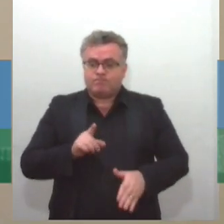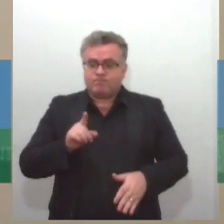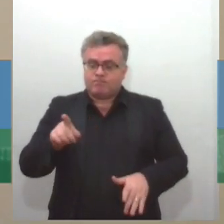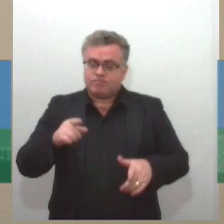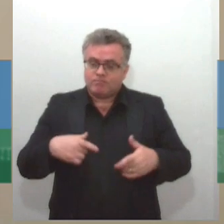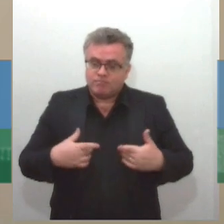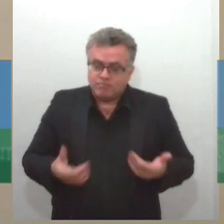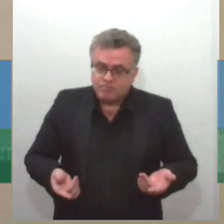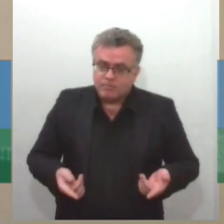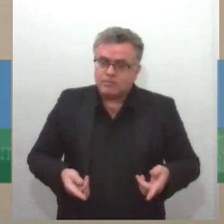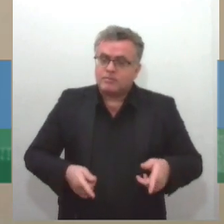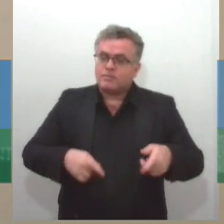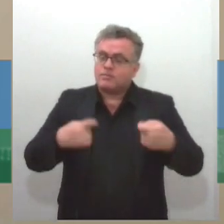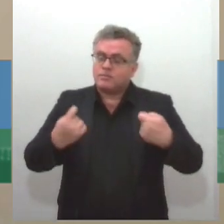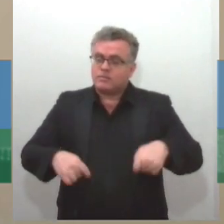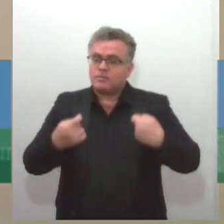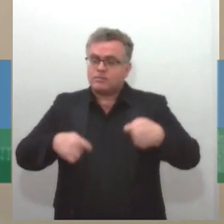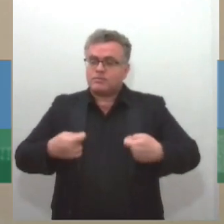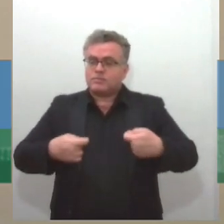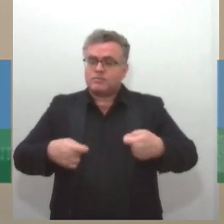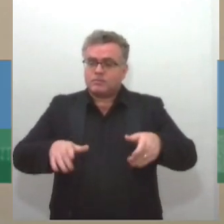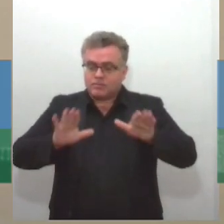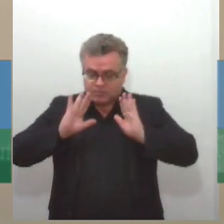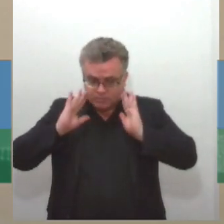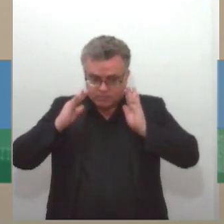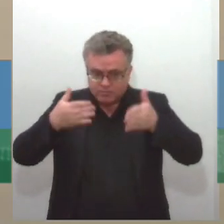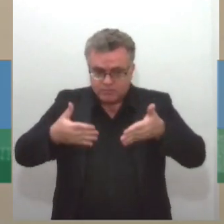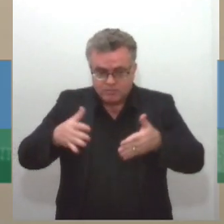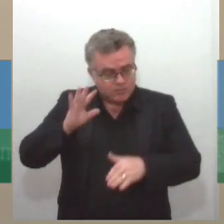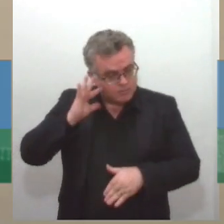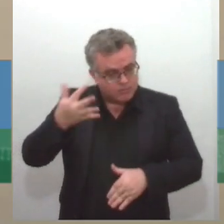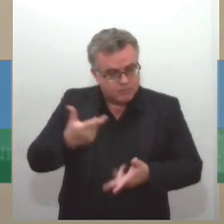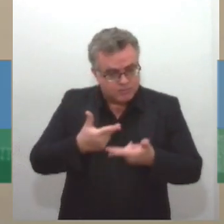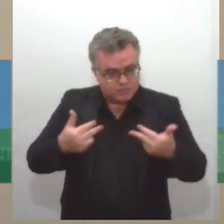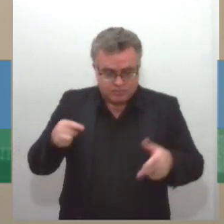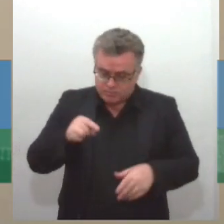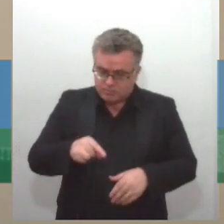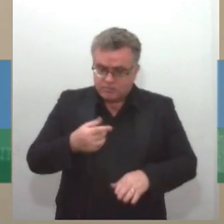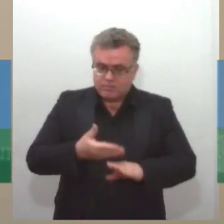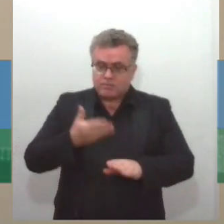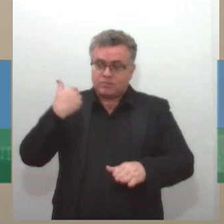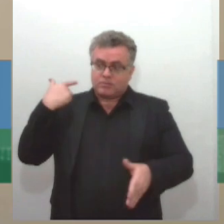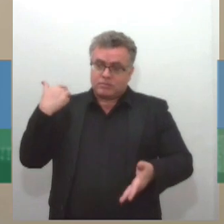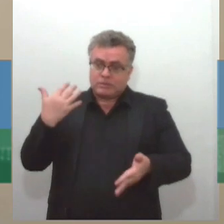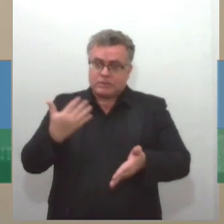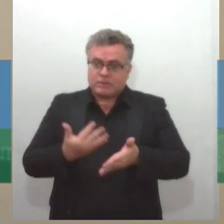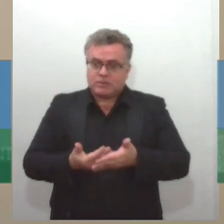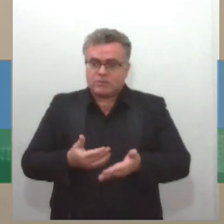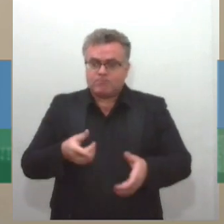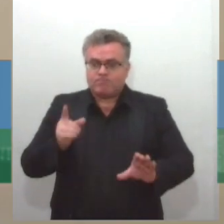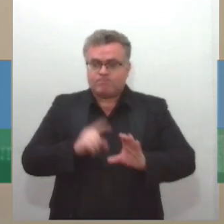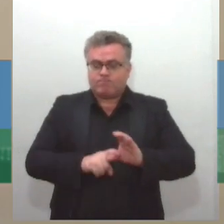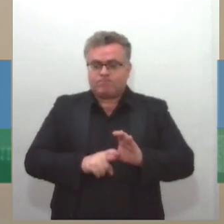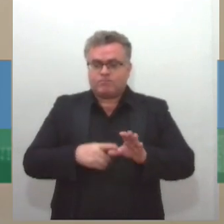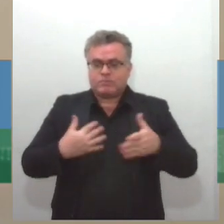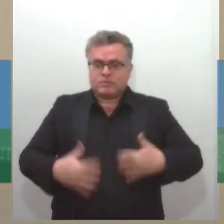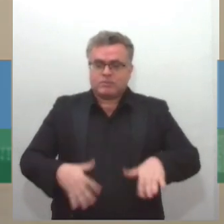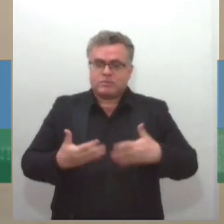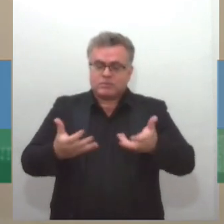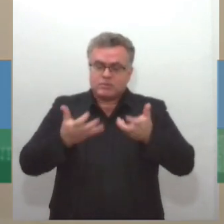sim focar em resolver esse passado de endividamento. Buscar agora isso, não